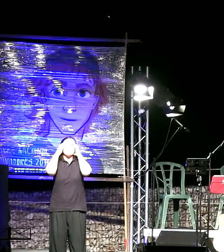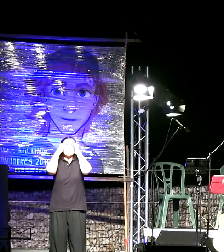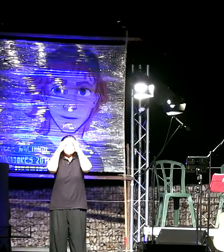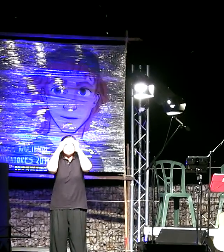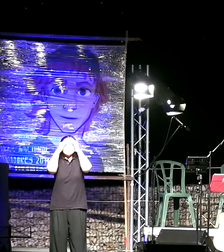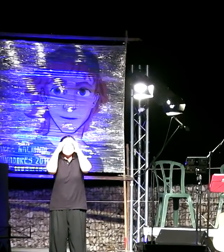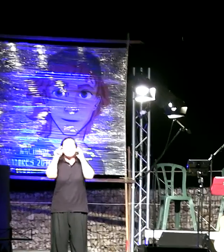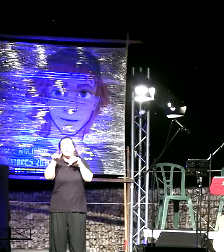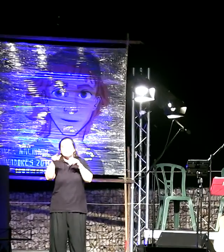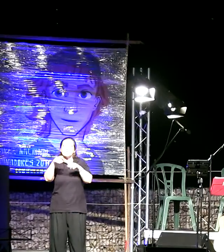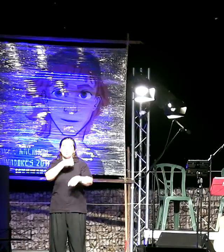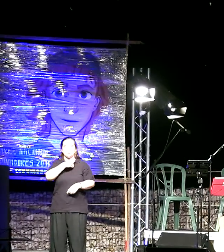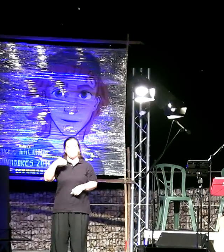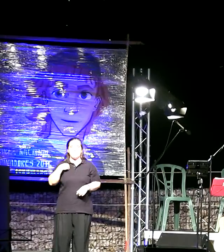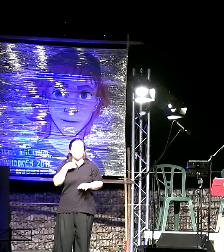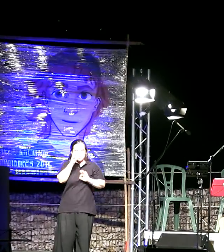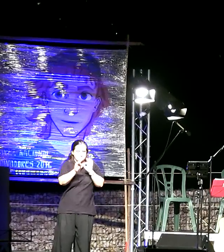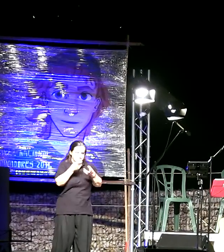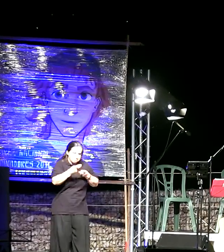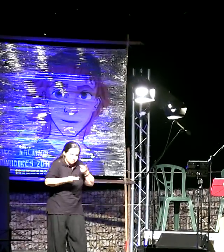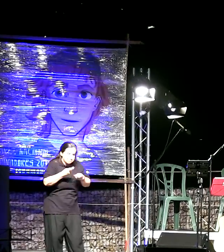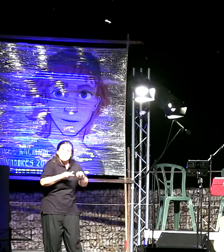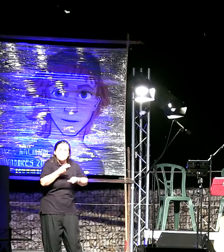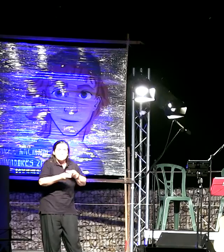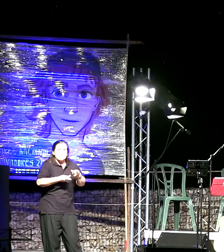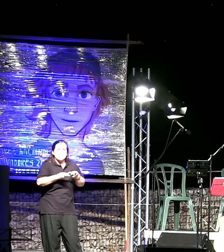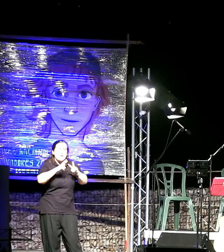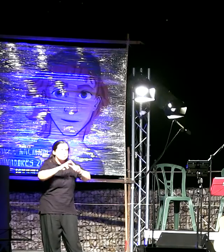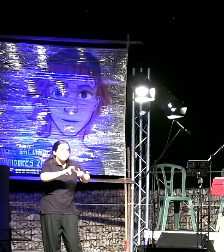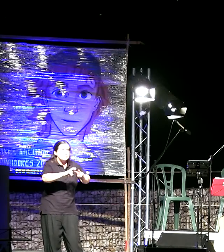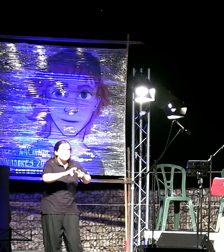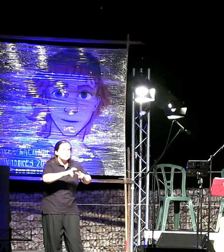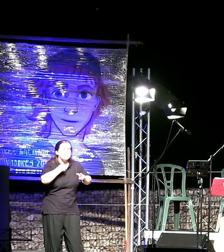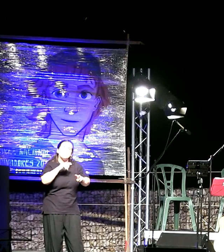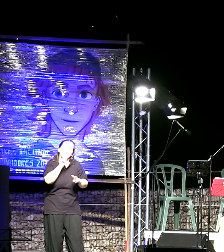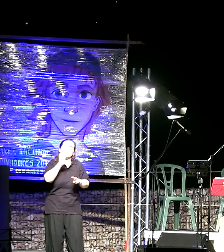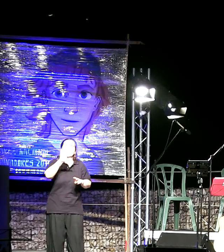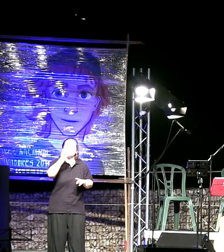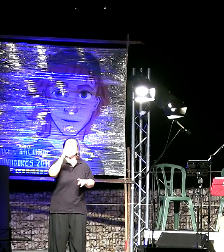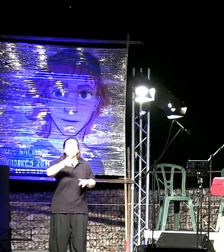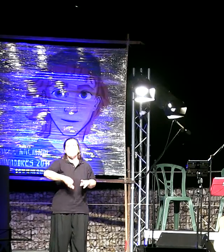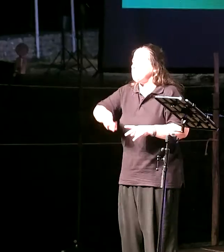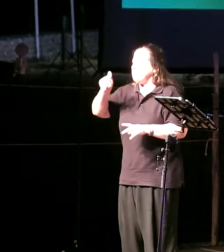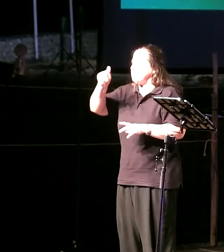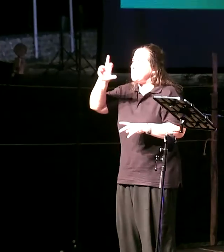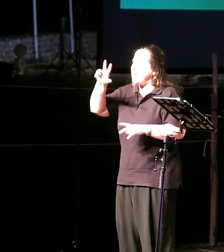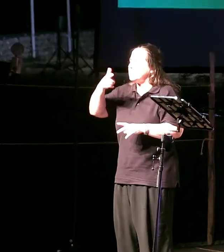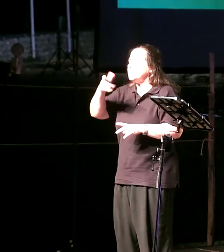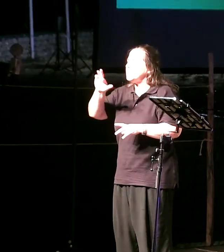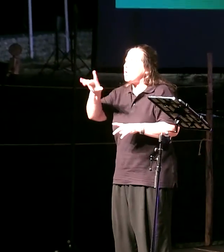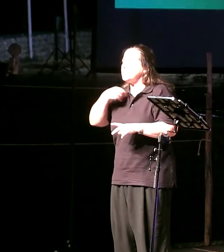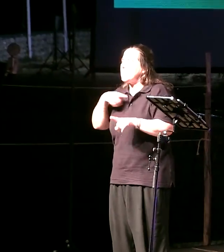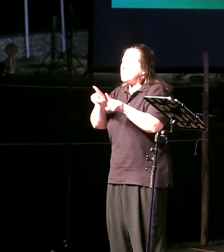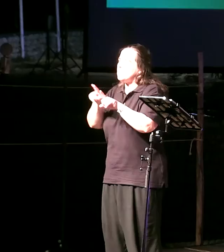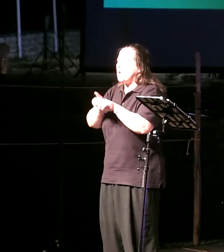e aqui que entra a medicina EA medicina digo Deguste que esses casos como hipertricose que é conhecido também com uma síndrome